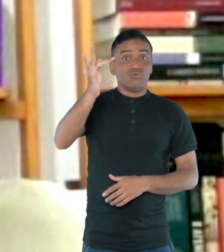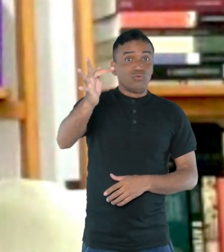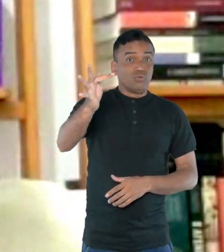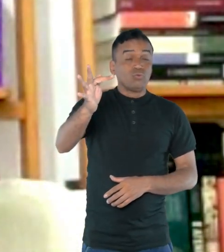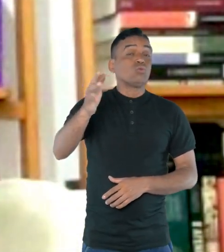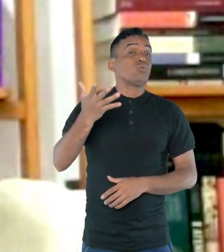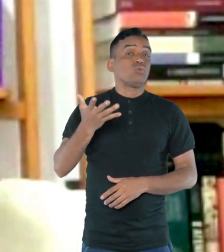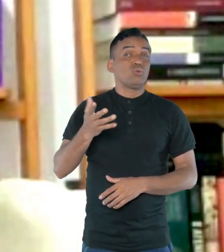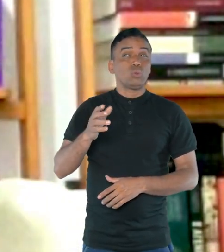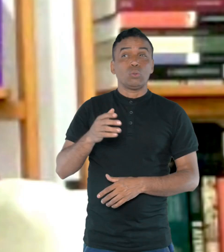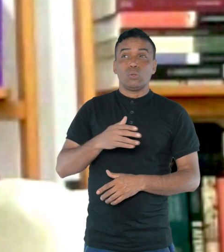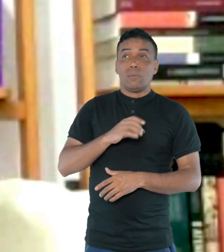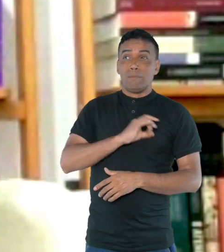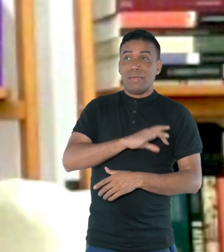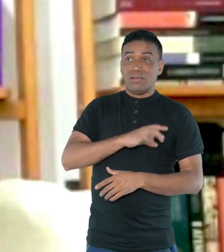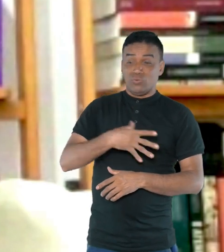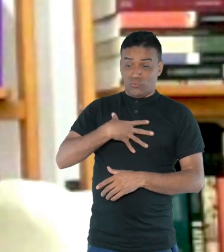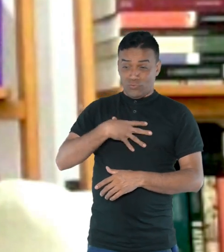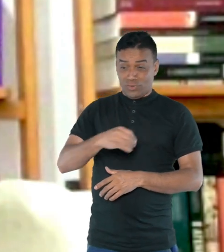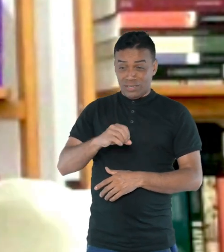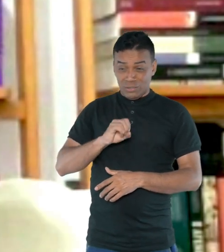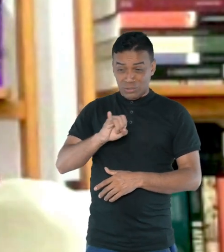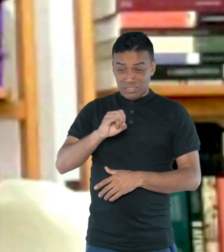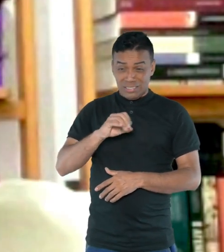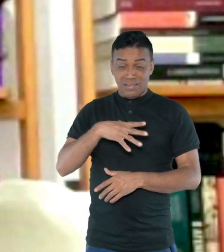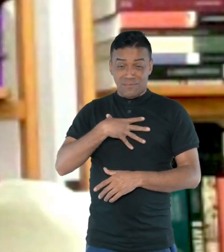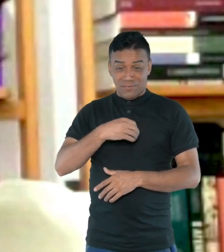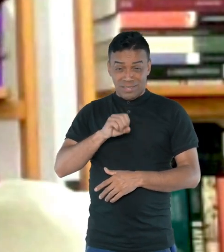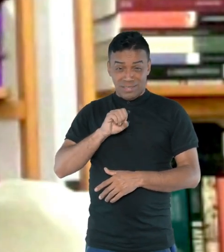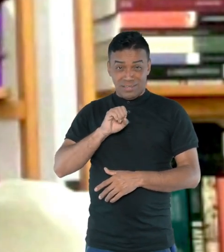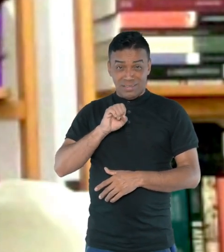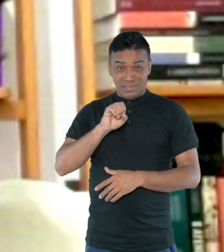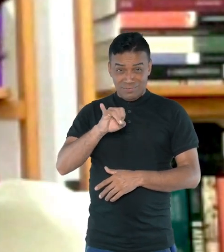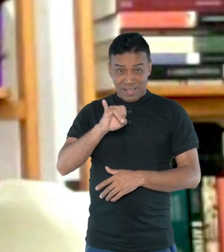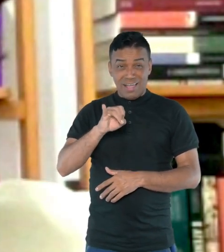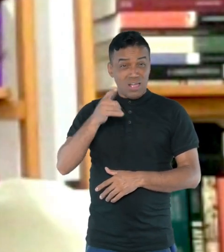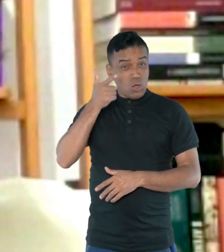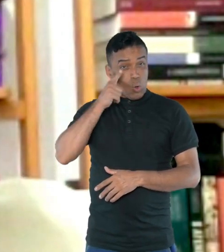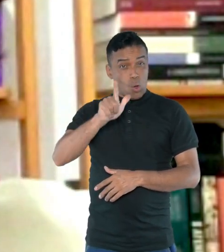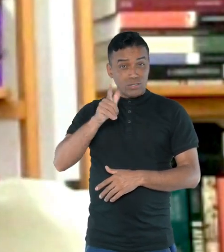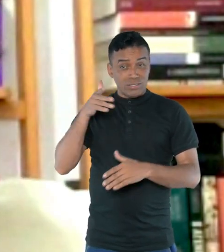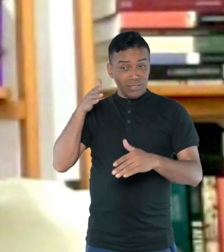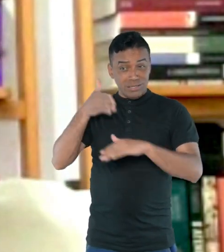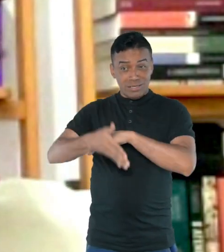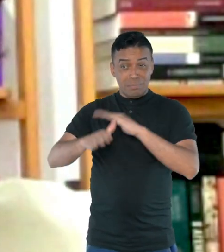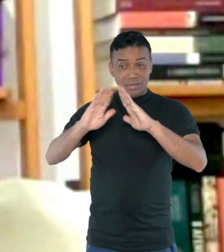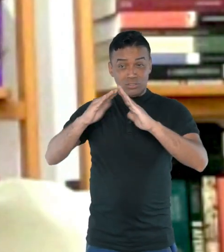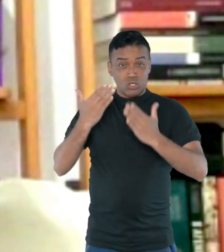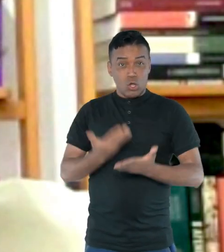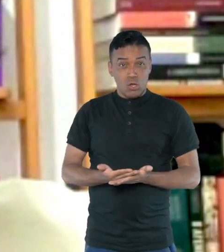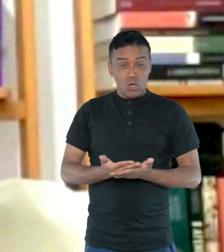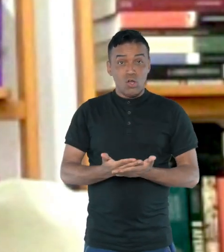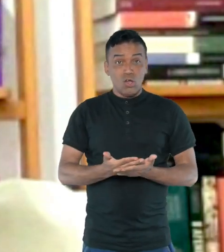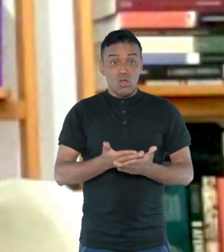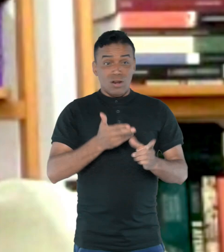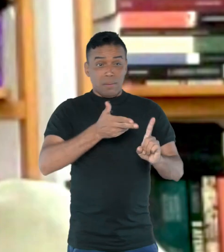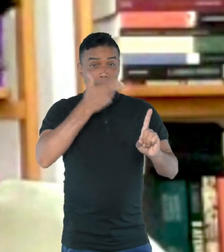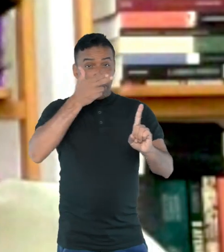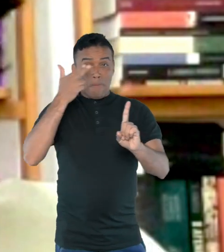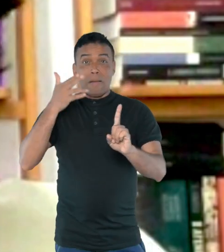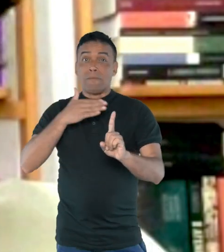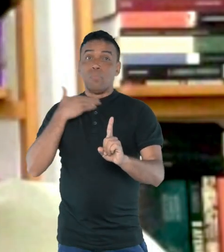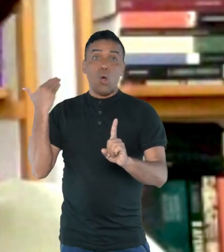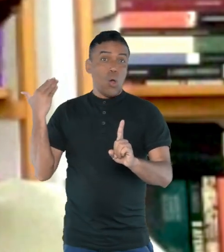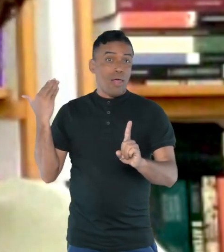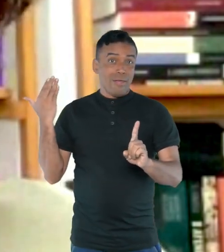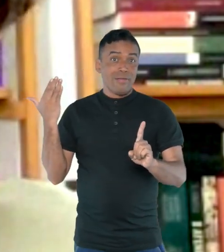medo se o filho vai conseguir ir para a escola sem ser alvejado de tiro em razão da presença